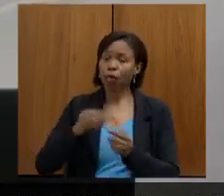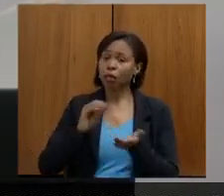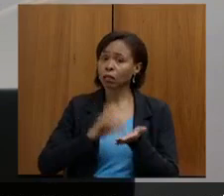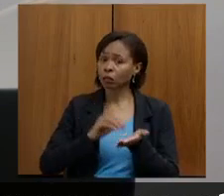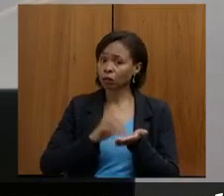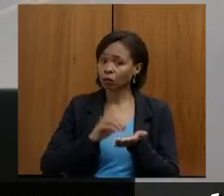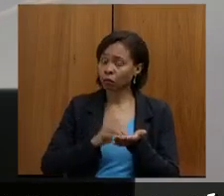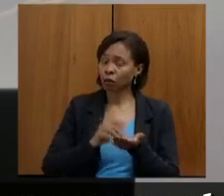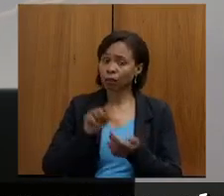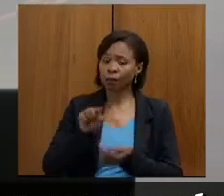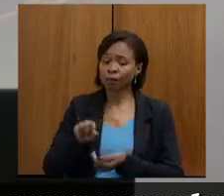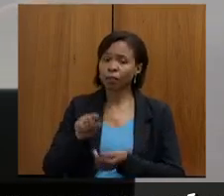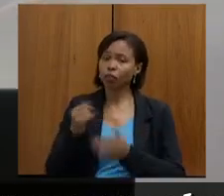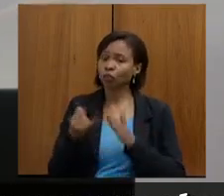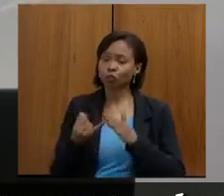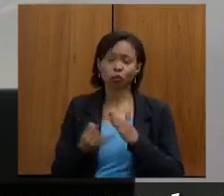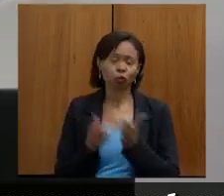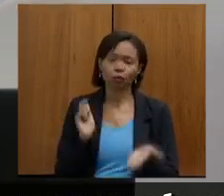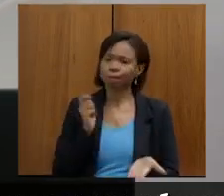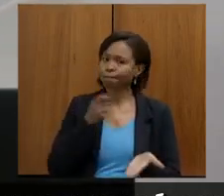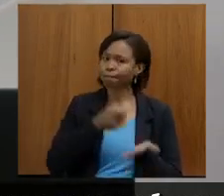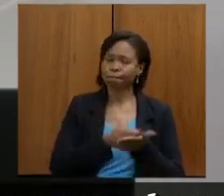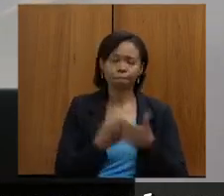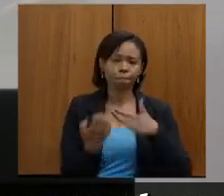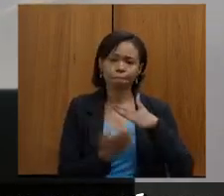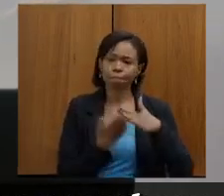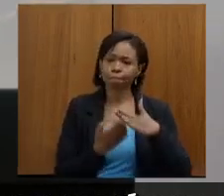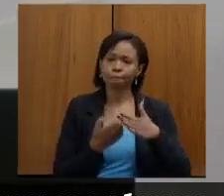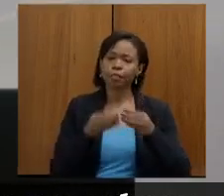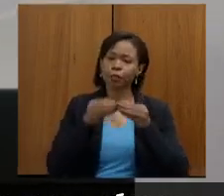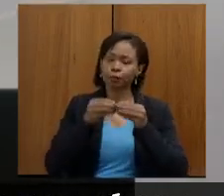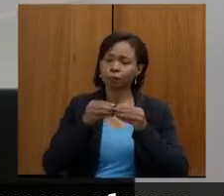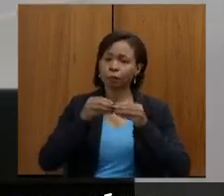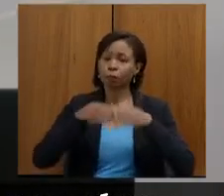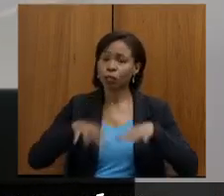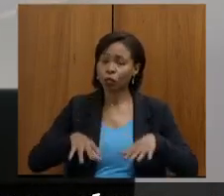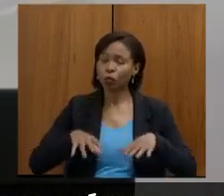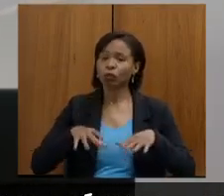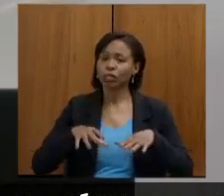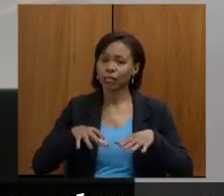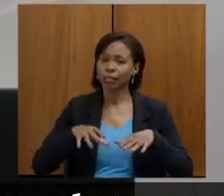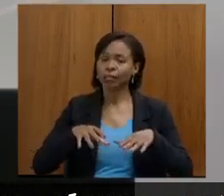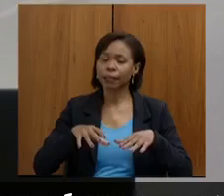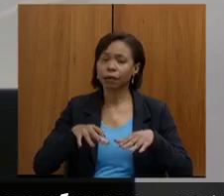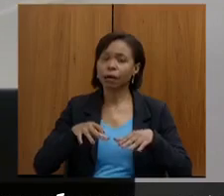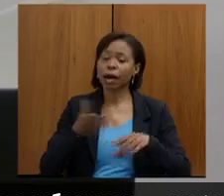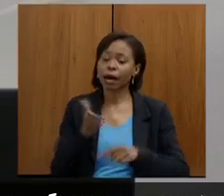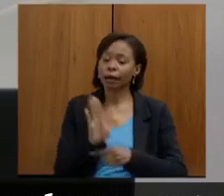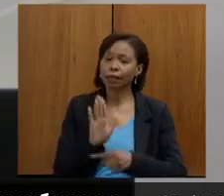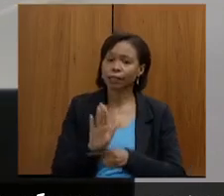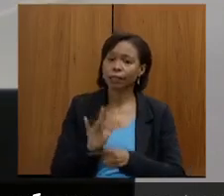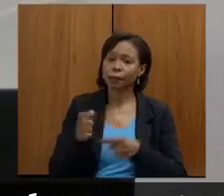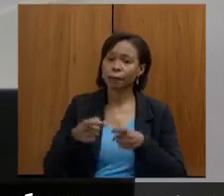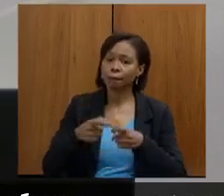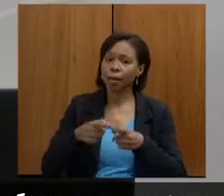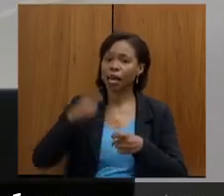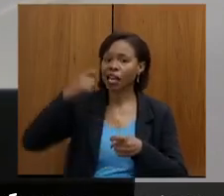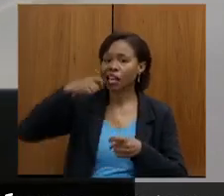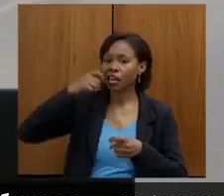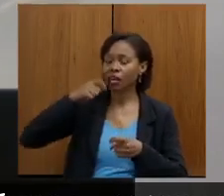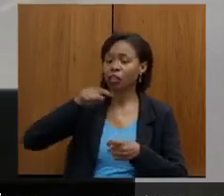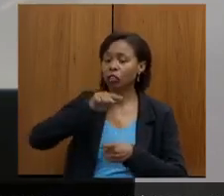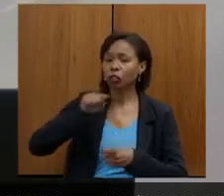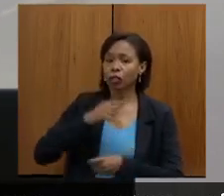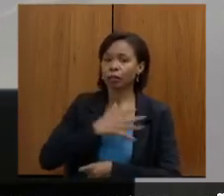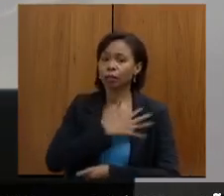Instituto juridicamente de pagar seus fornecedores e assim prejudica e compromete a assistência médica e Odontológica dos